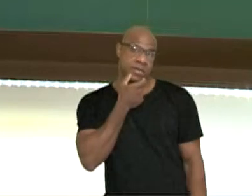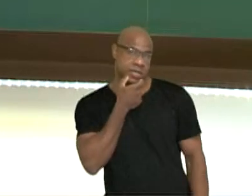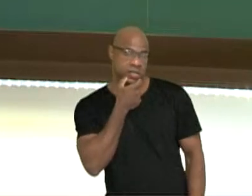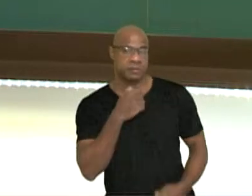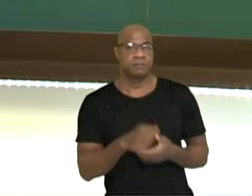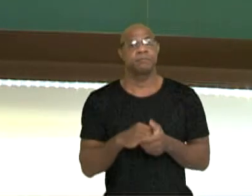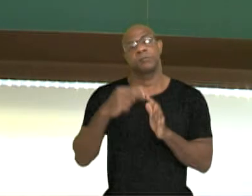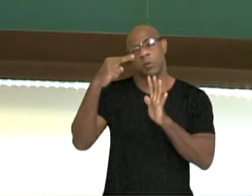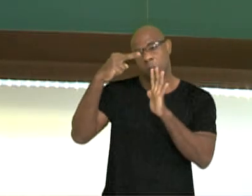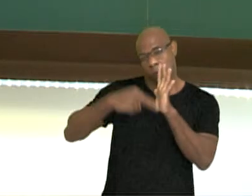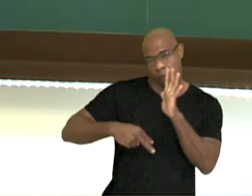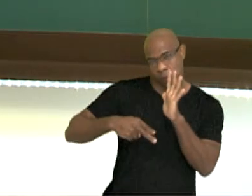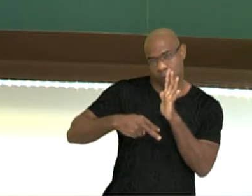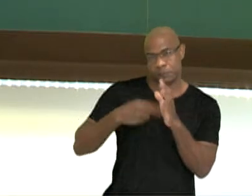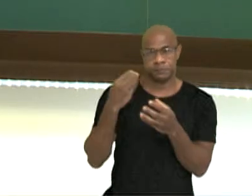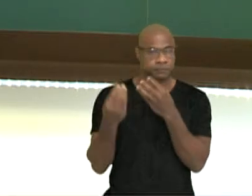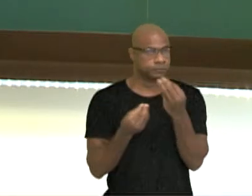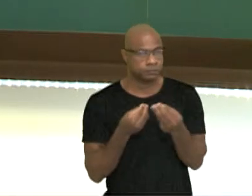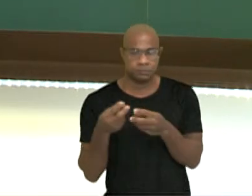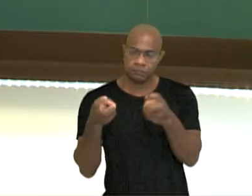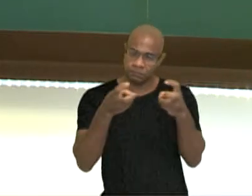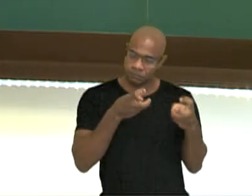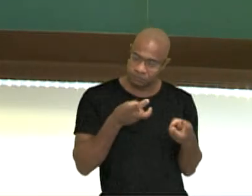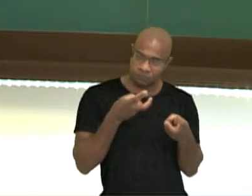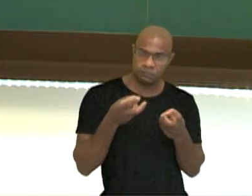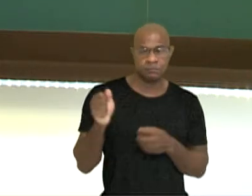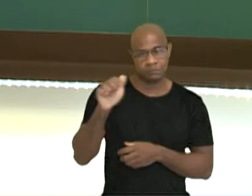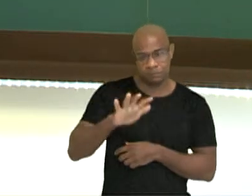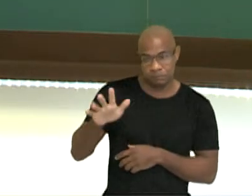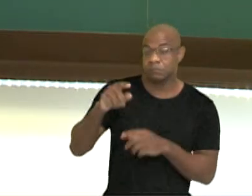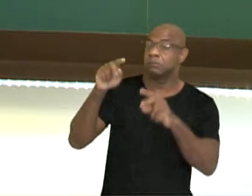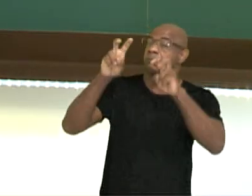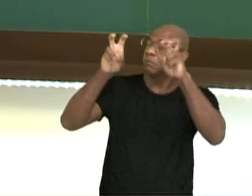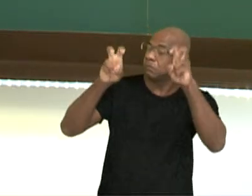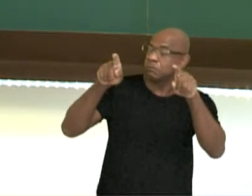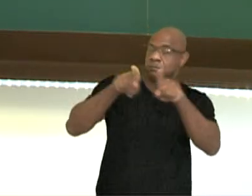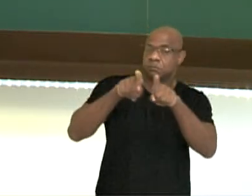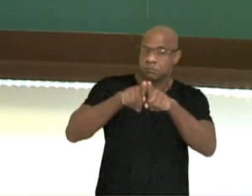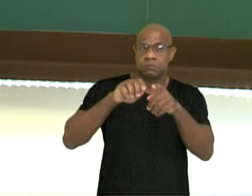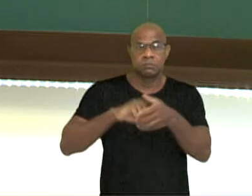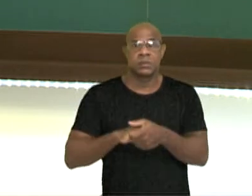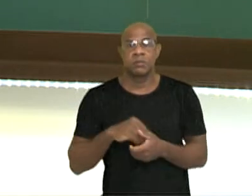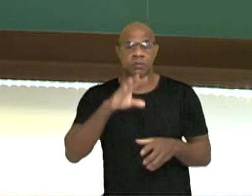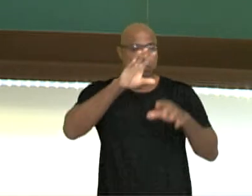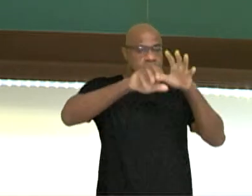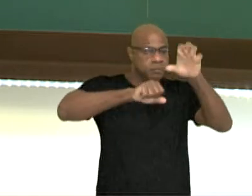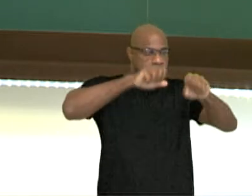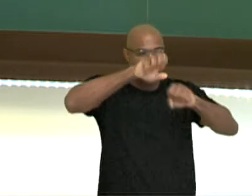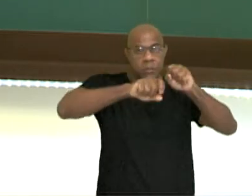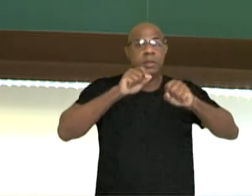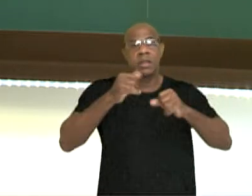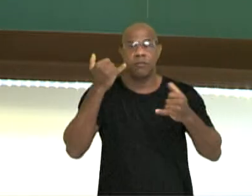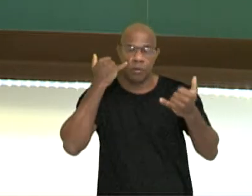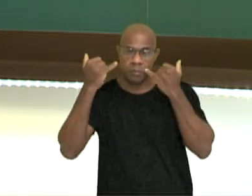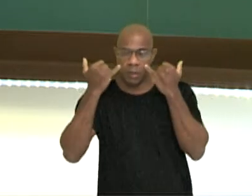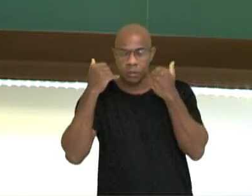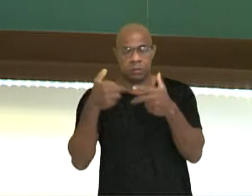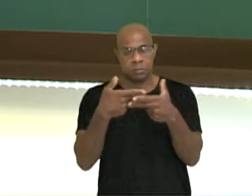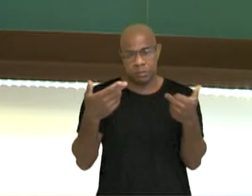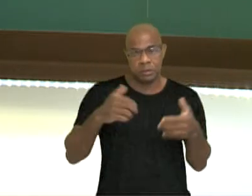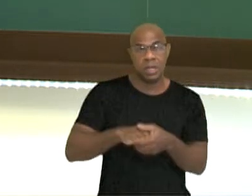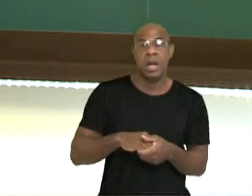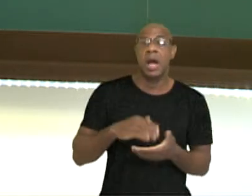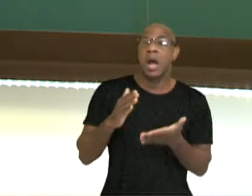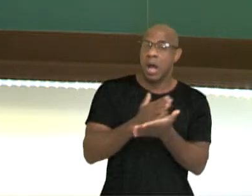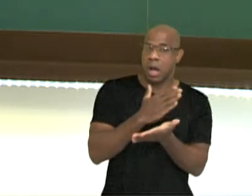uma olhada, observa bem as imagens, o título e aí você vai tirando as informações. Algumas são